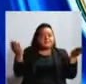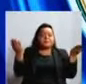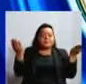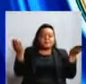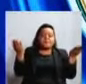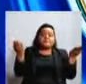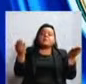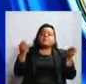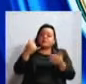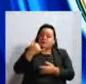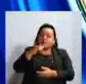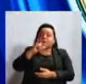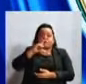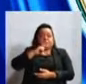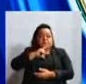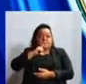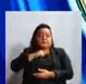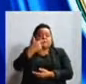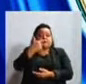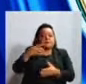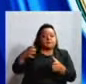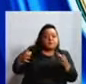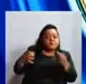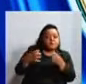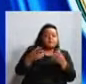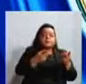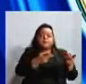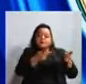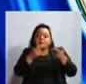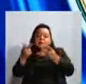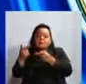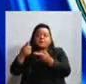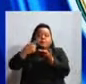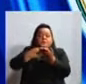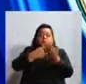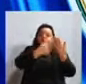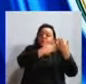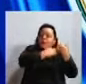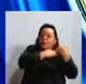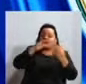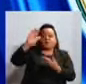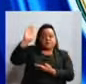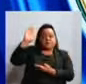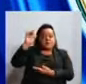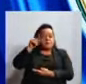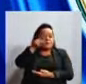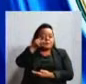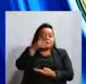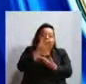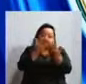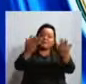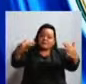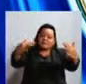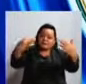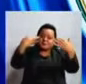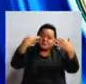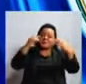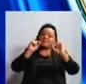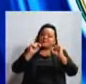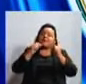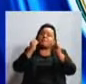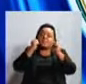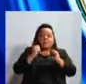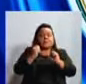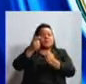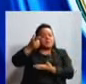Caso se confirme o segundo turno, fica aqui nosso convite e compromisso com os candidatos e com você, telespectador, para que possamos,